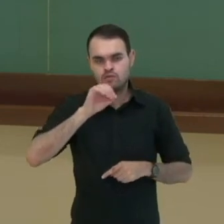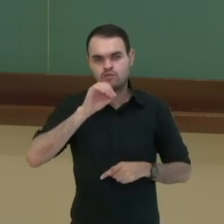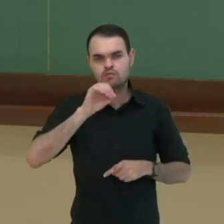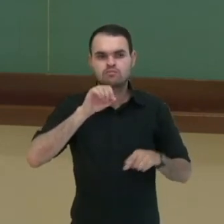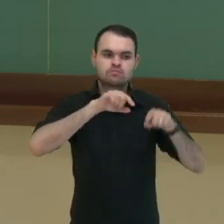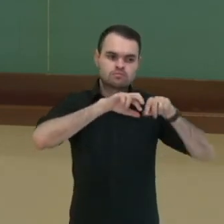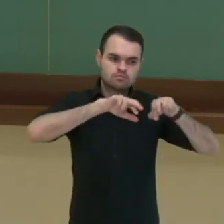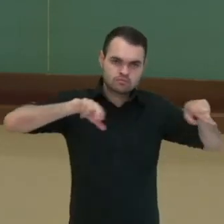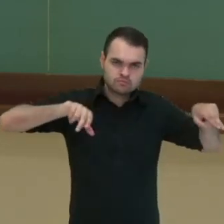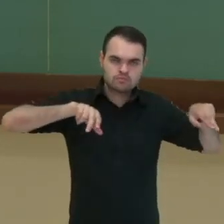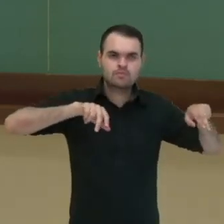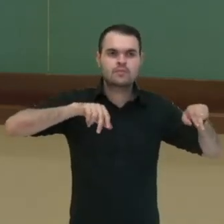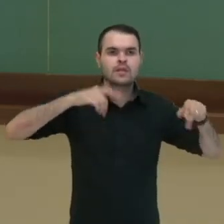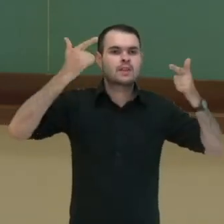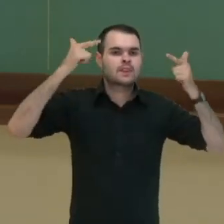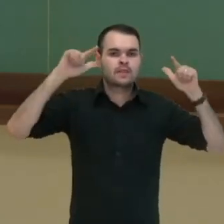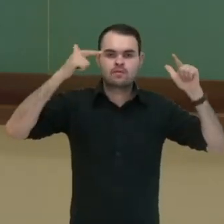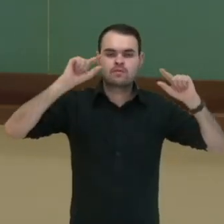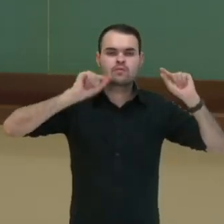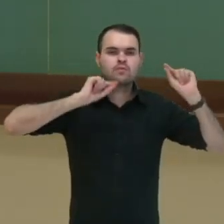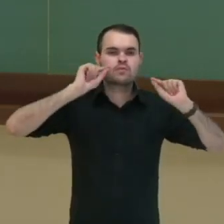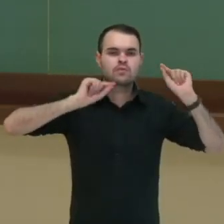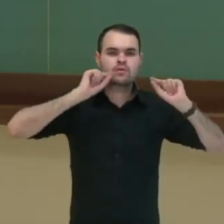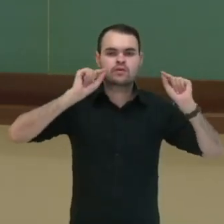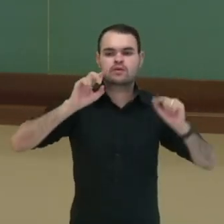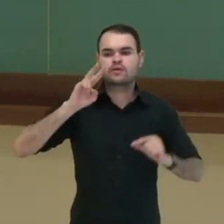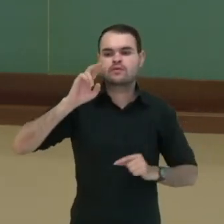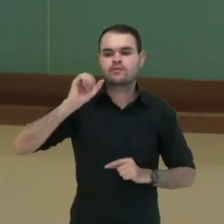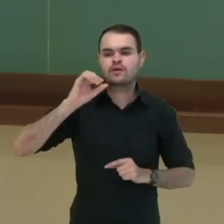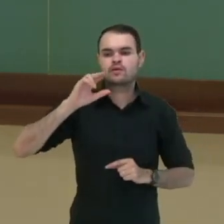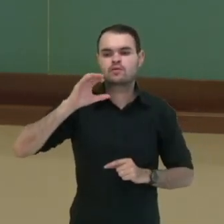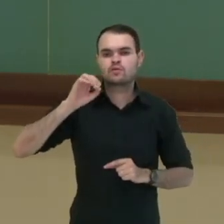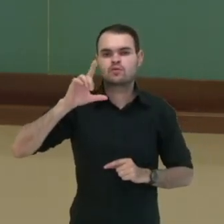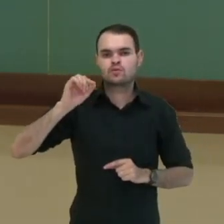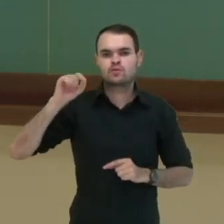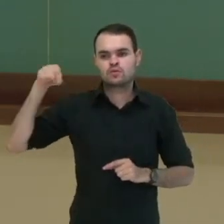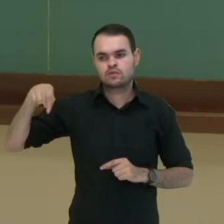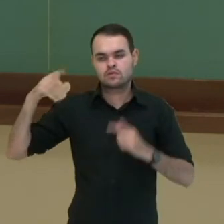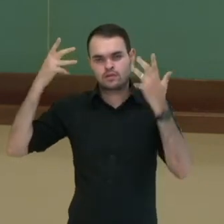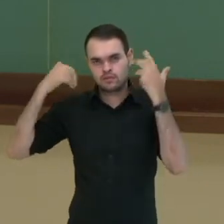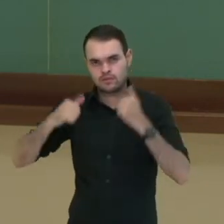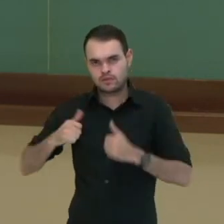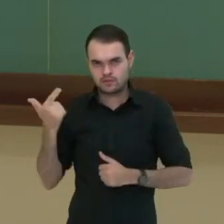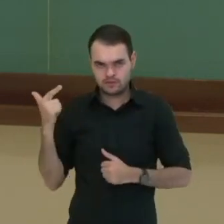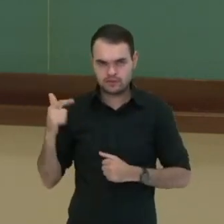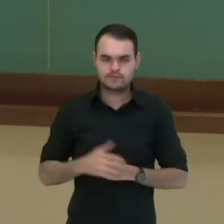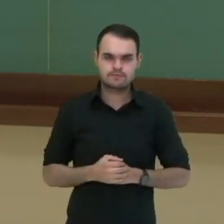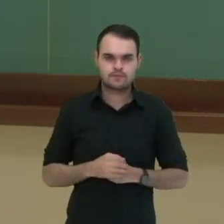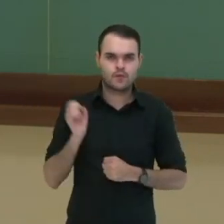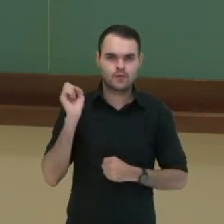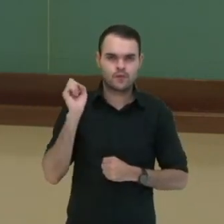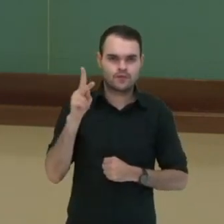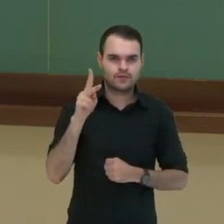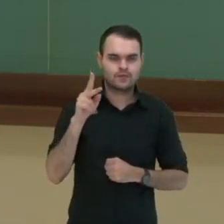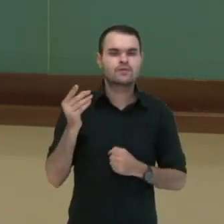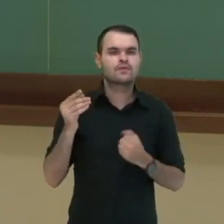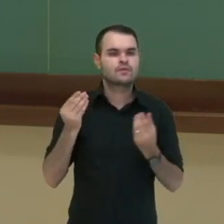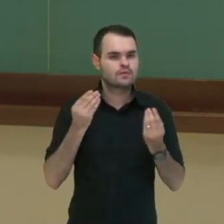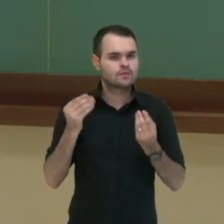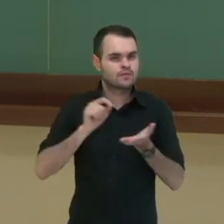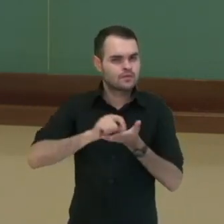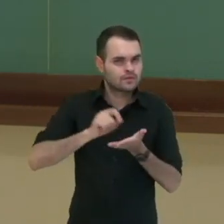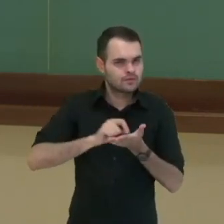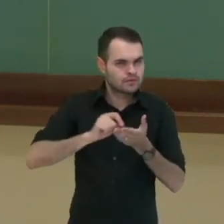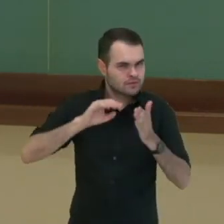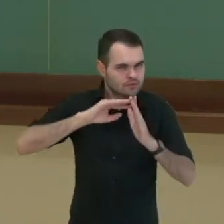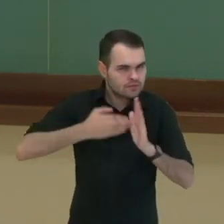E não tem a presença de vacúolo no suco celular aqui na célula animal. Ok? Como que você está aí nas anotações?